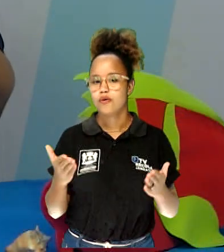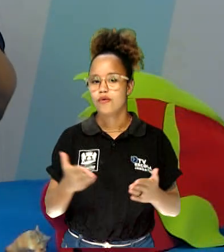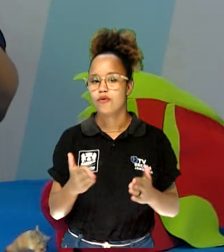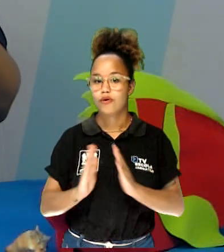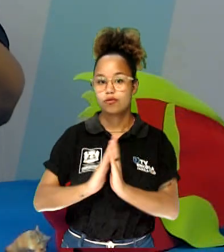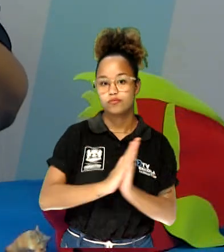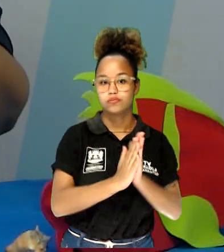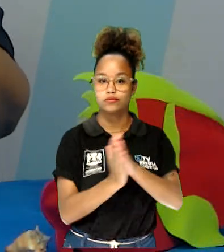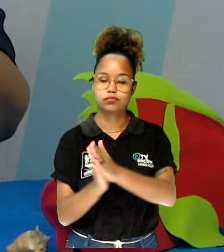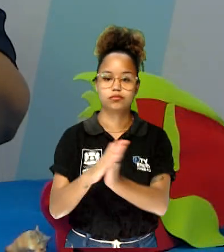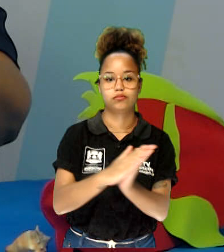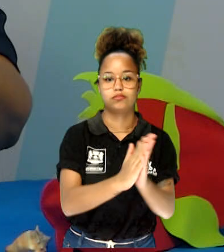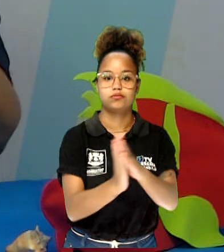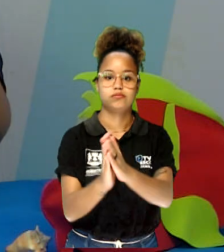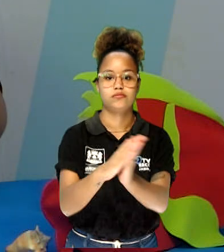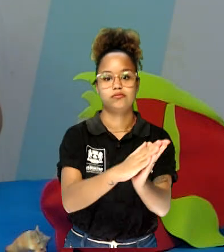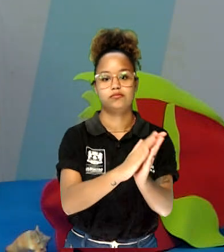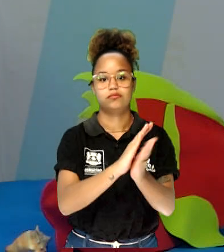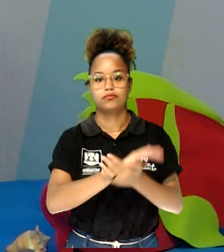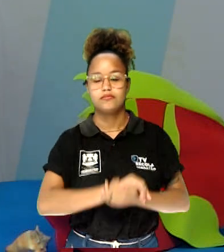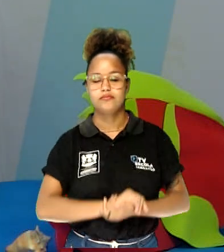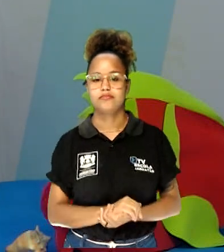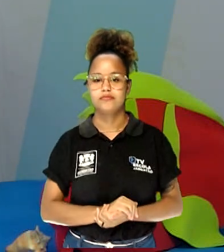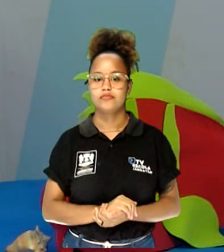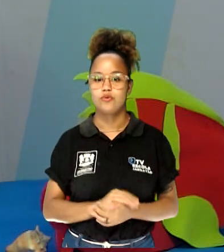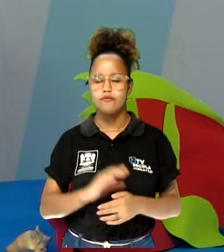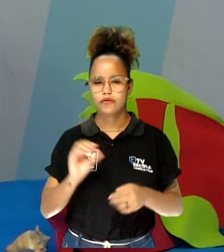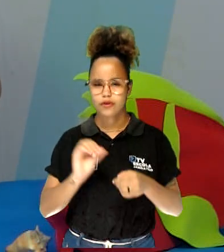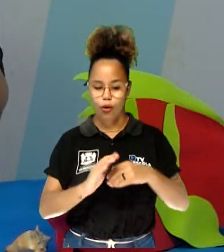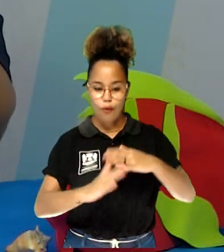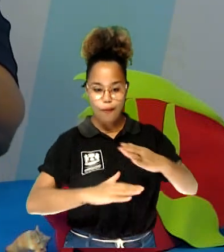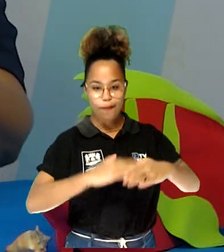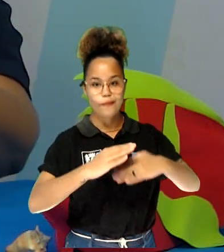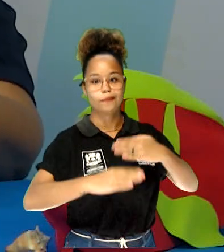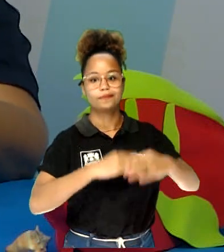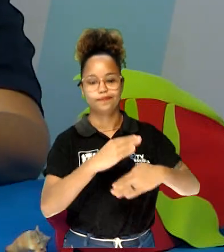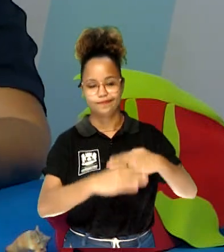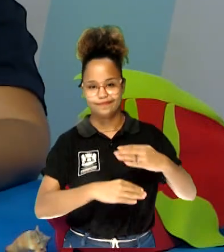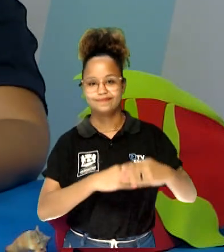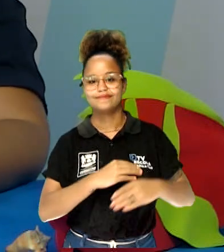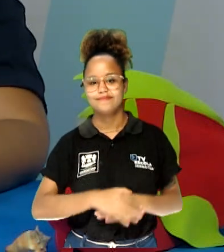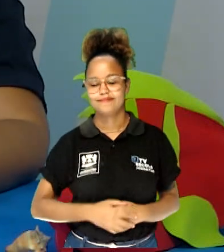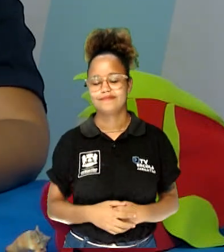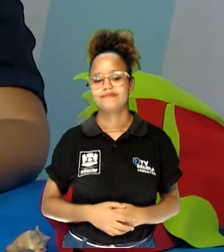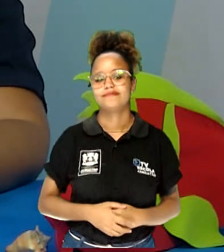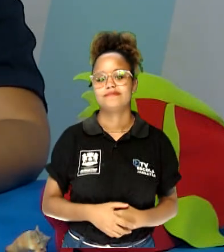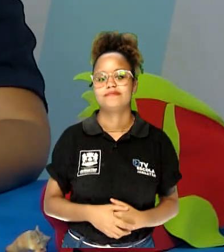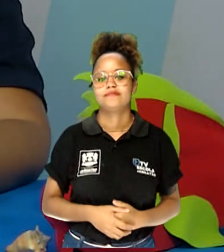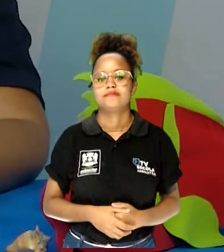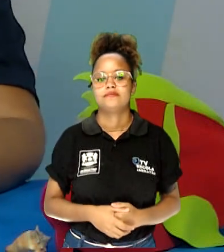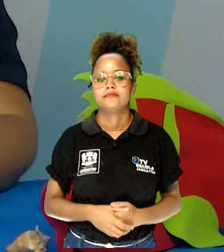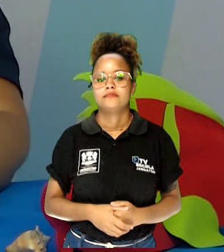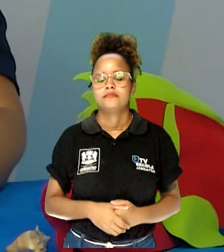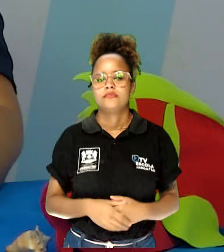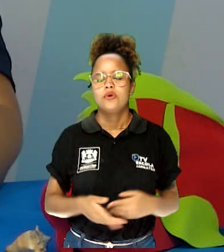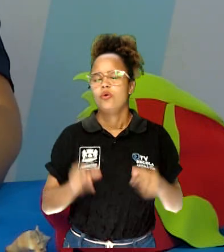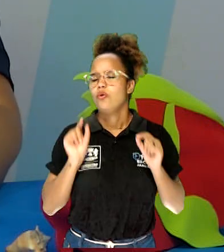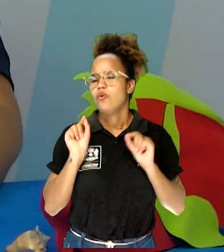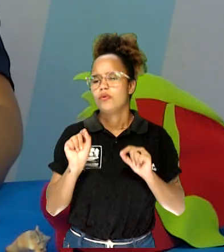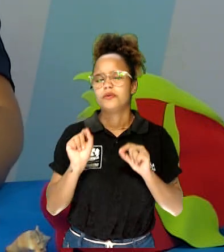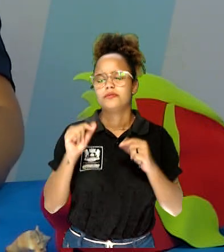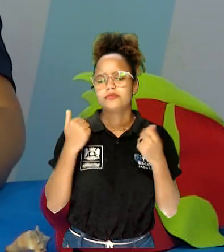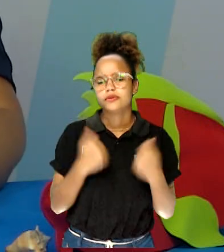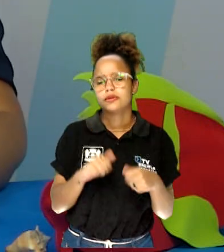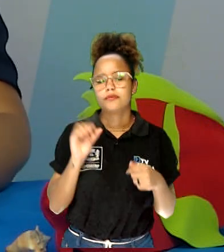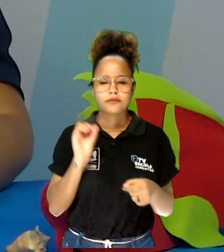tubarão. Um tubarão com rolinhos de papel higiênico. Isso mesmo. E o que é que a gente vai precisar